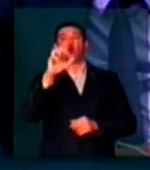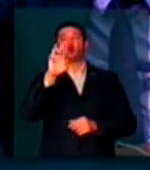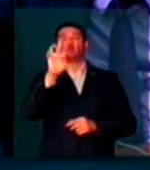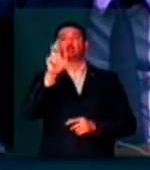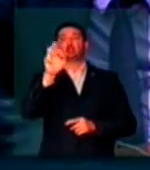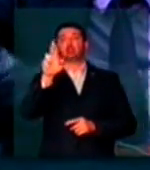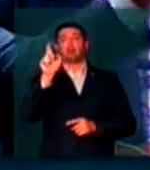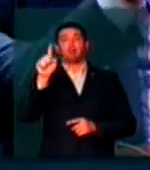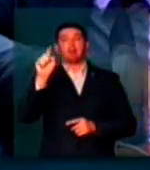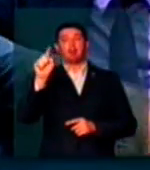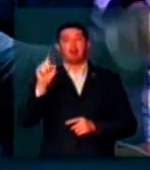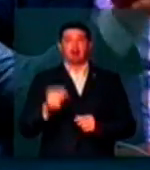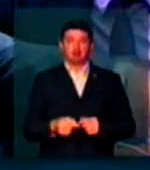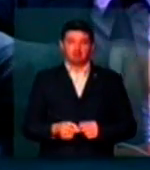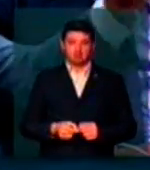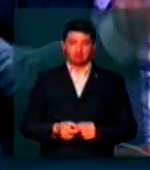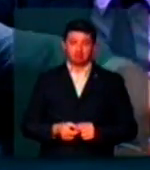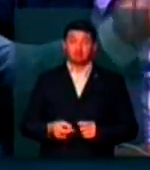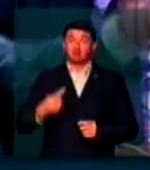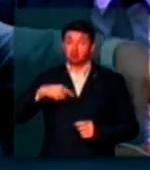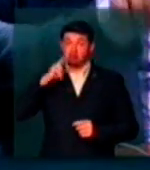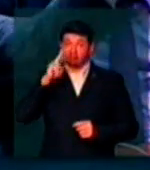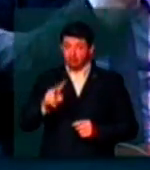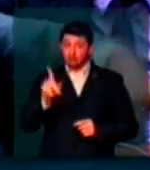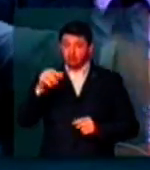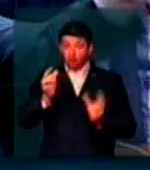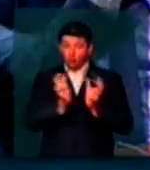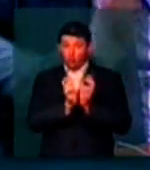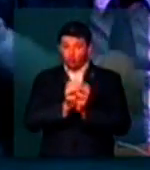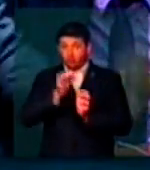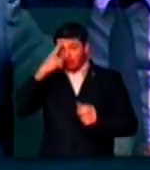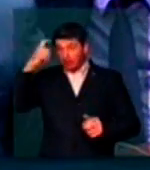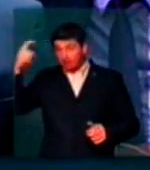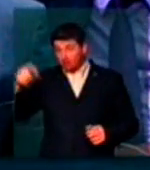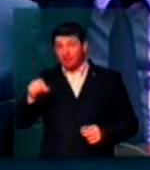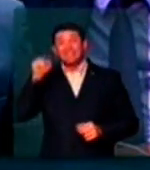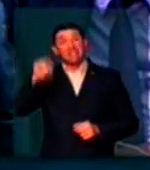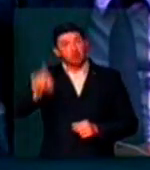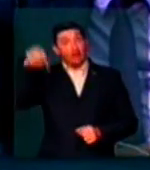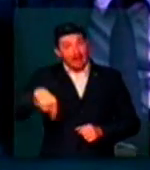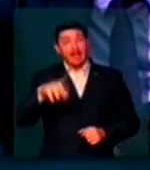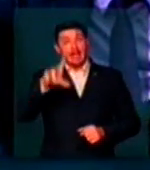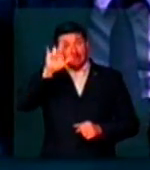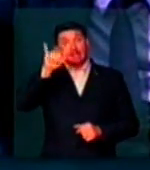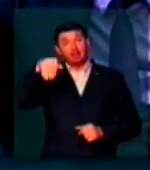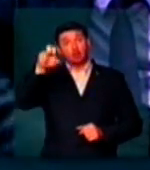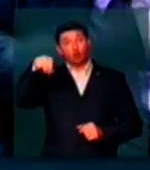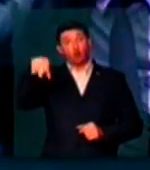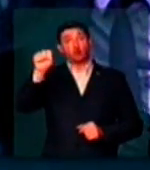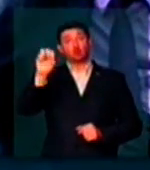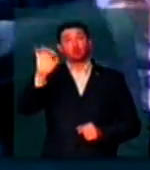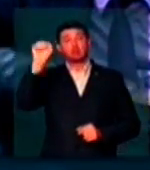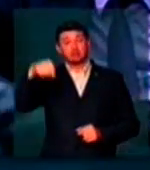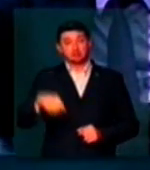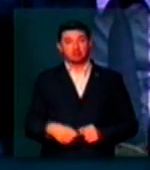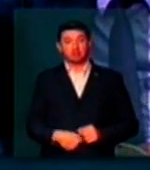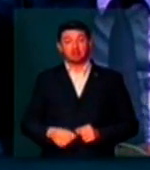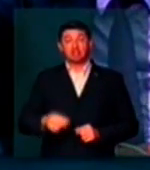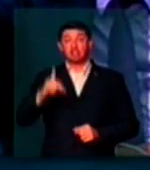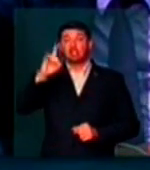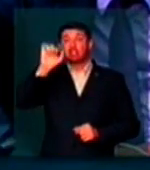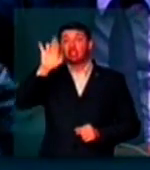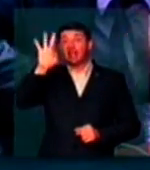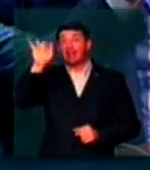presidente. Nós estamos diante de uma organização criminosa, esta sim é uma organização criminosa, de extrema